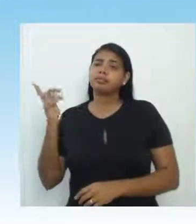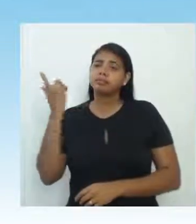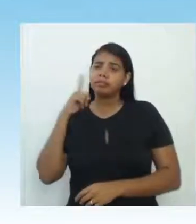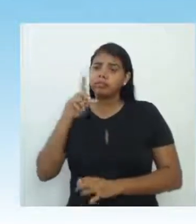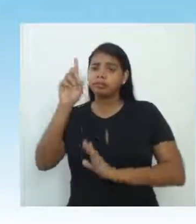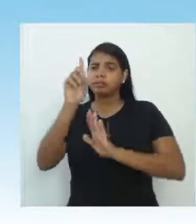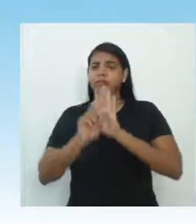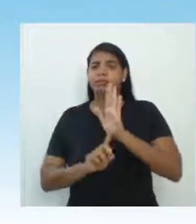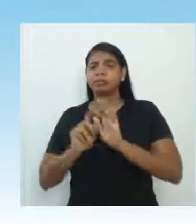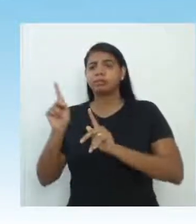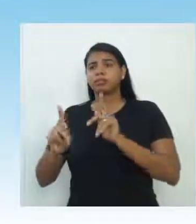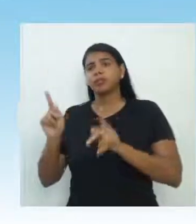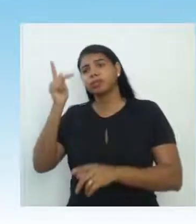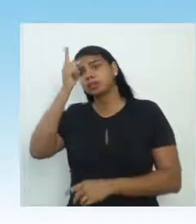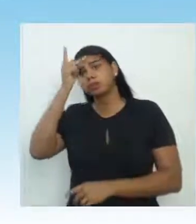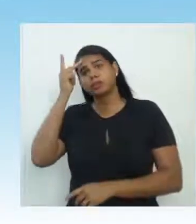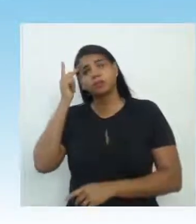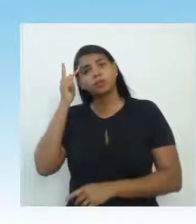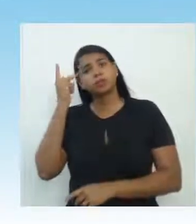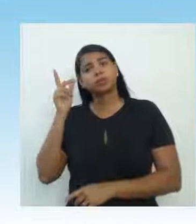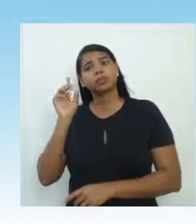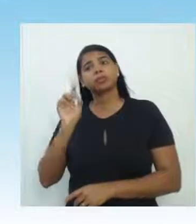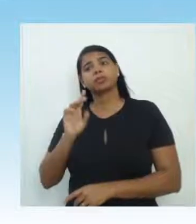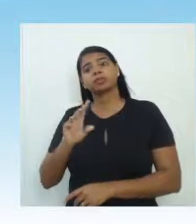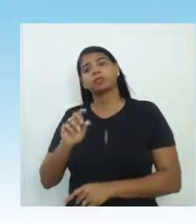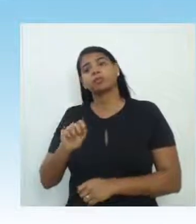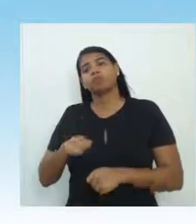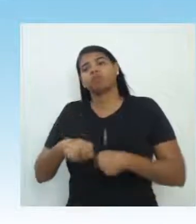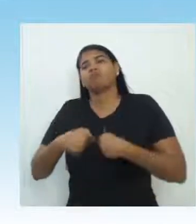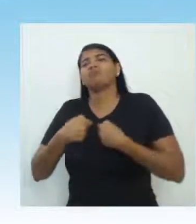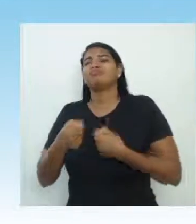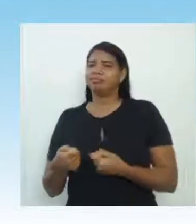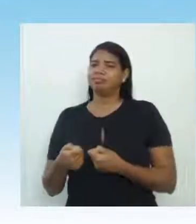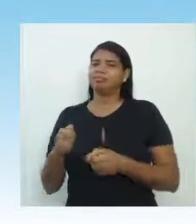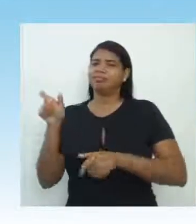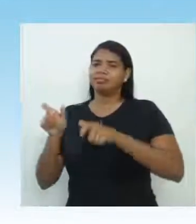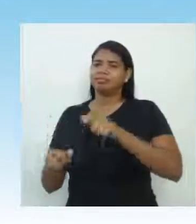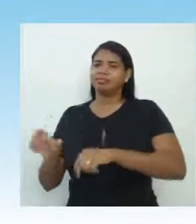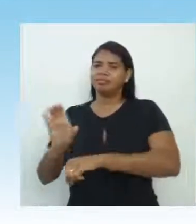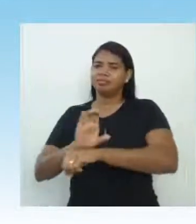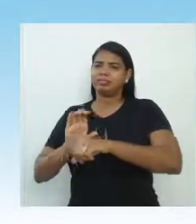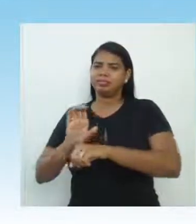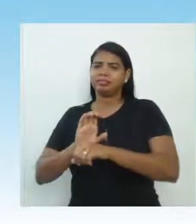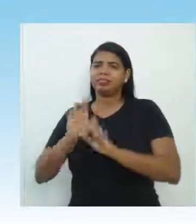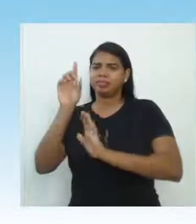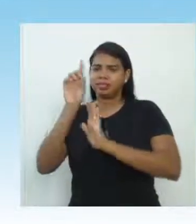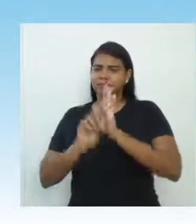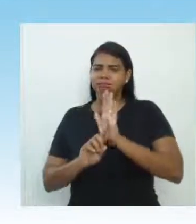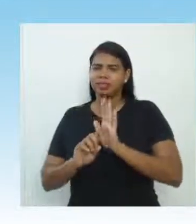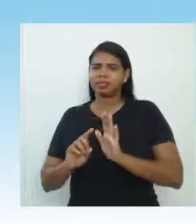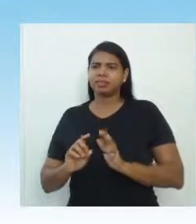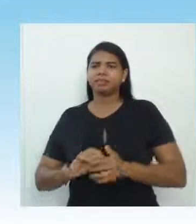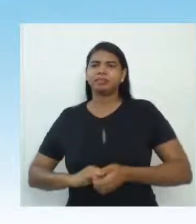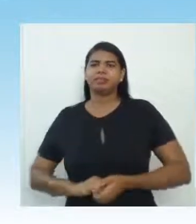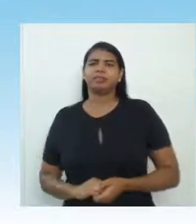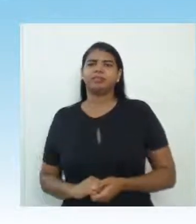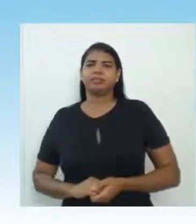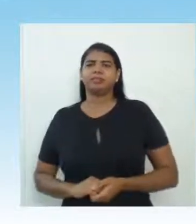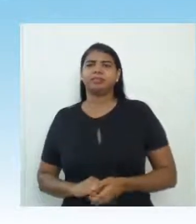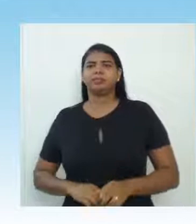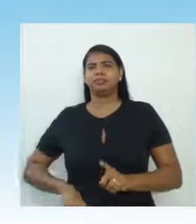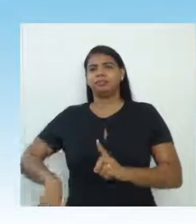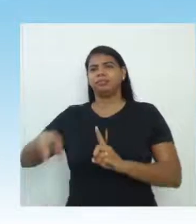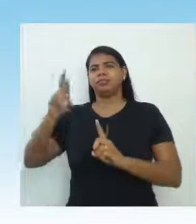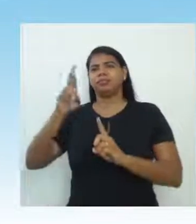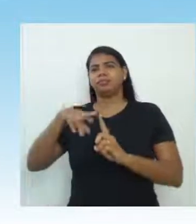direito dessas pessoas que só por força da Constituição é que teriam seus direitos validados. A representatividade.